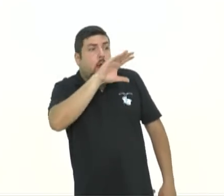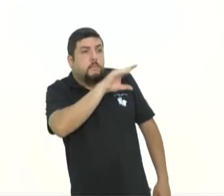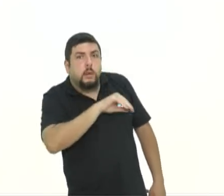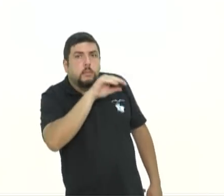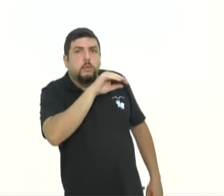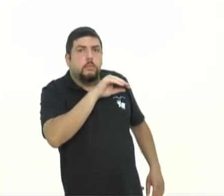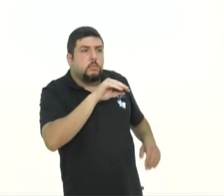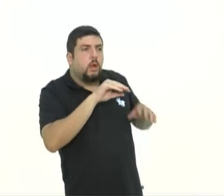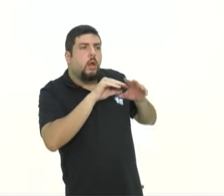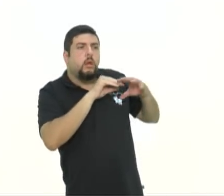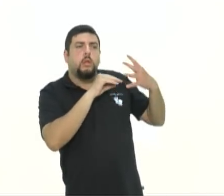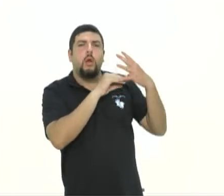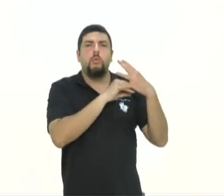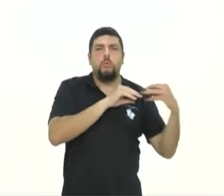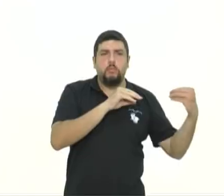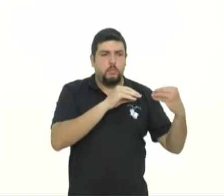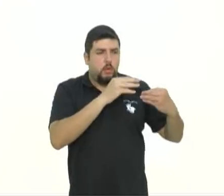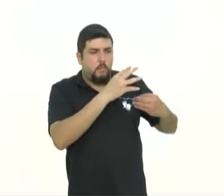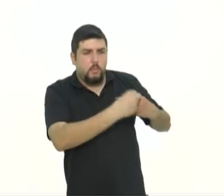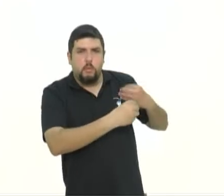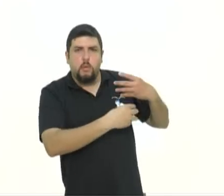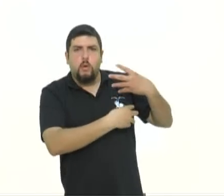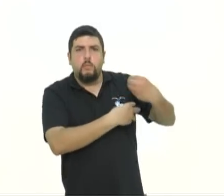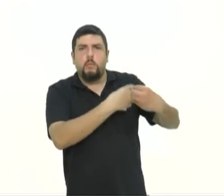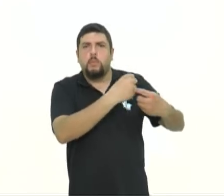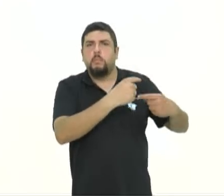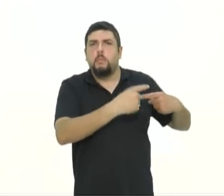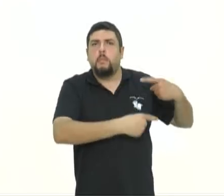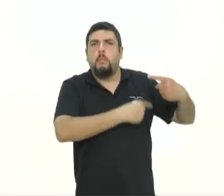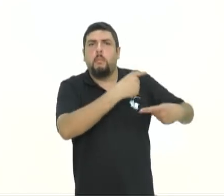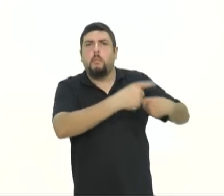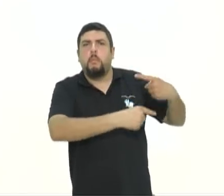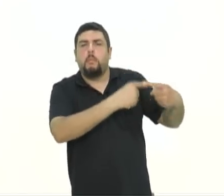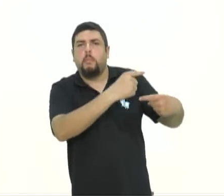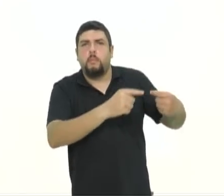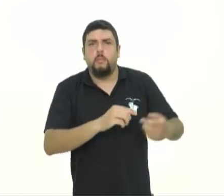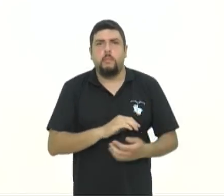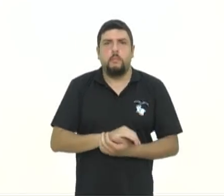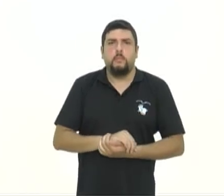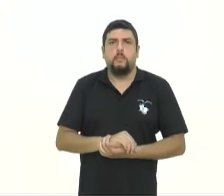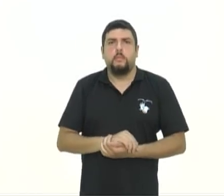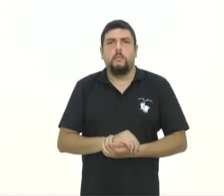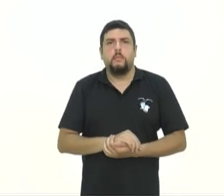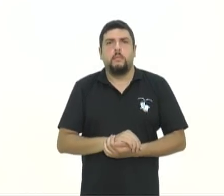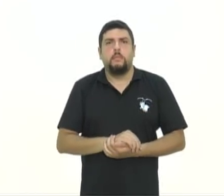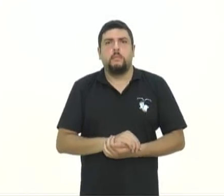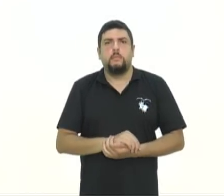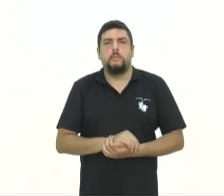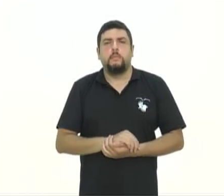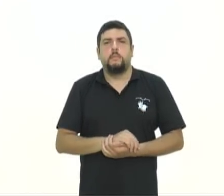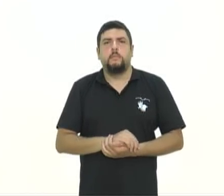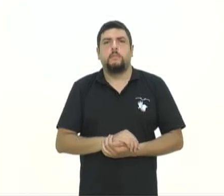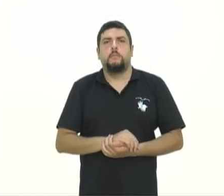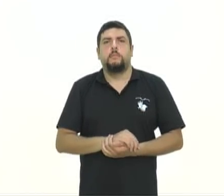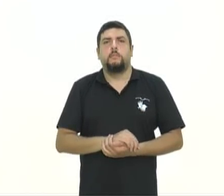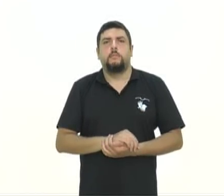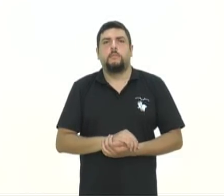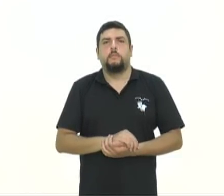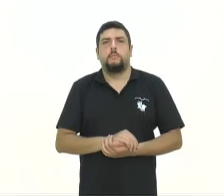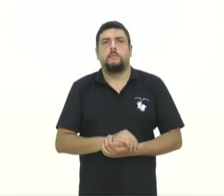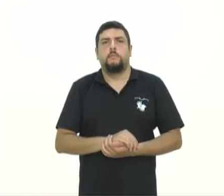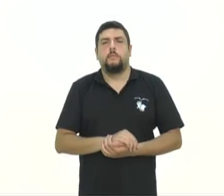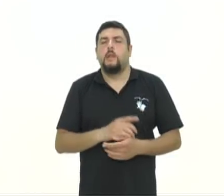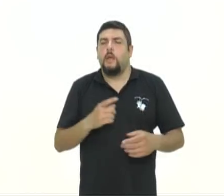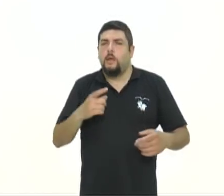que repete apenas os últimos sons da voz que lhes chega. Então, a gente tem aqui uma referência em